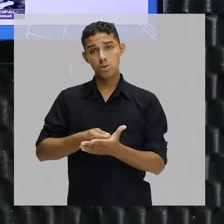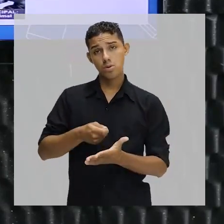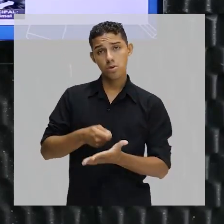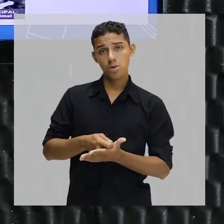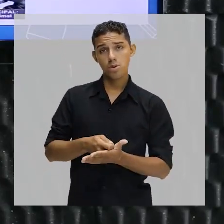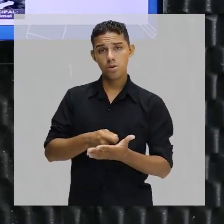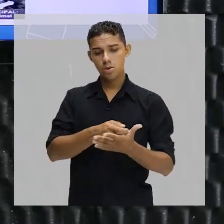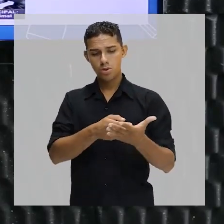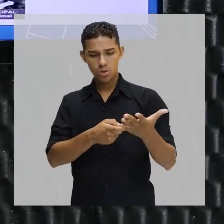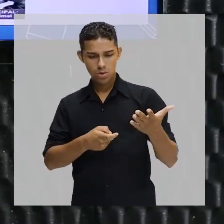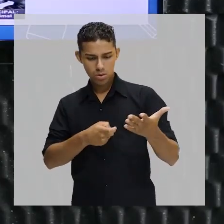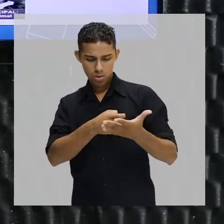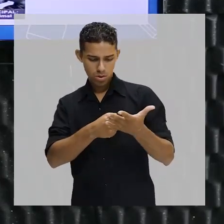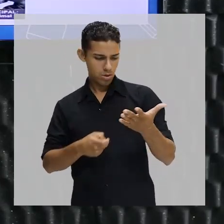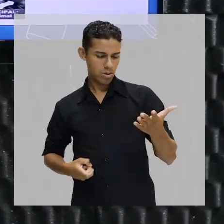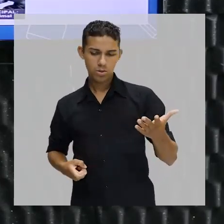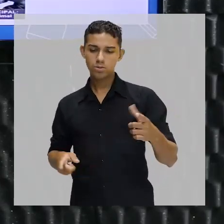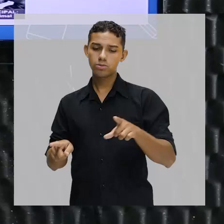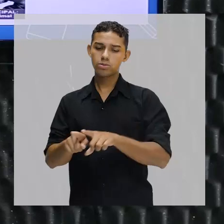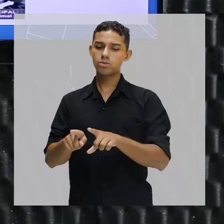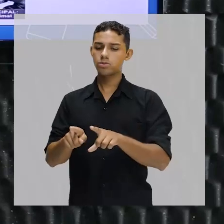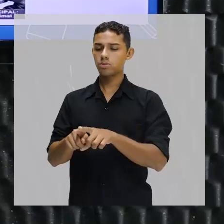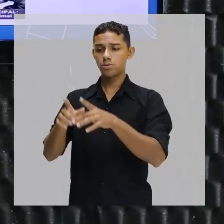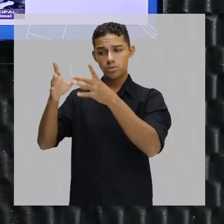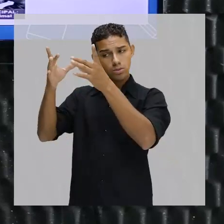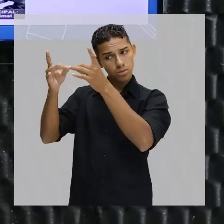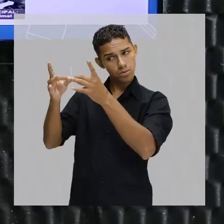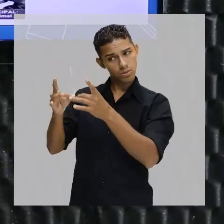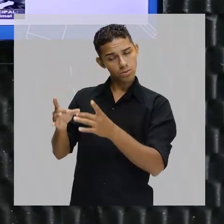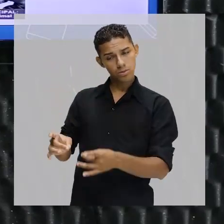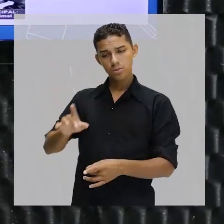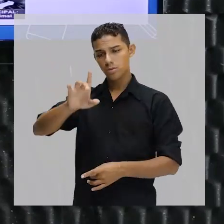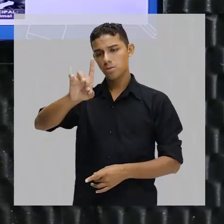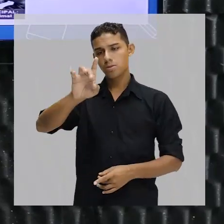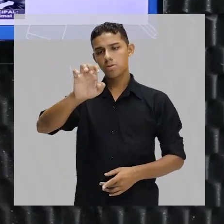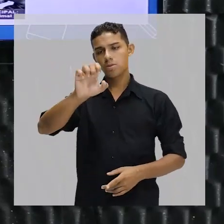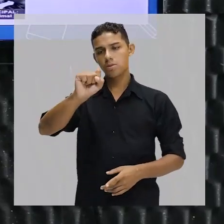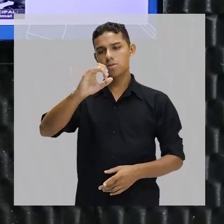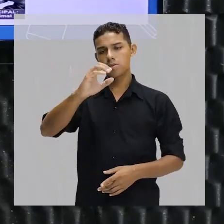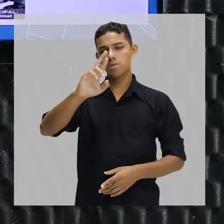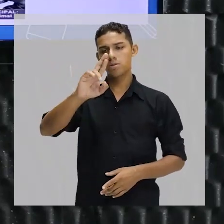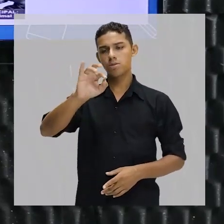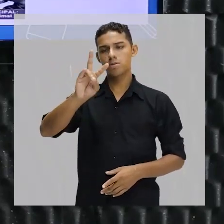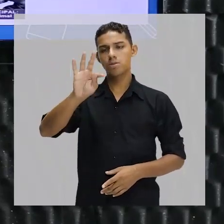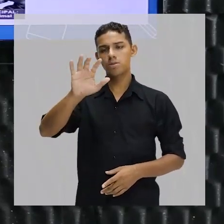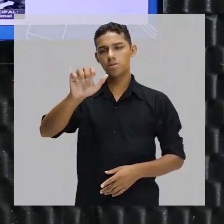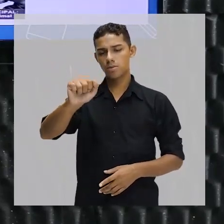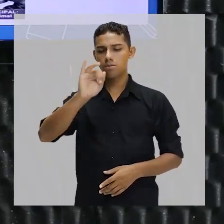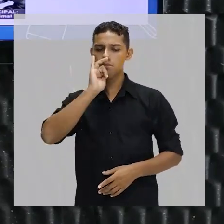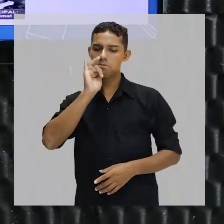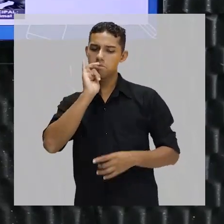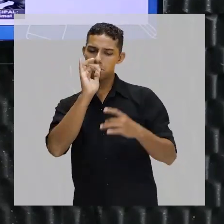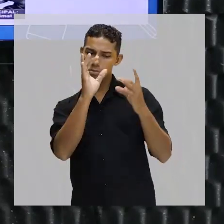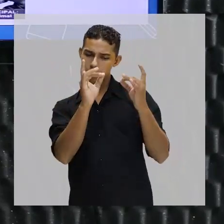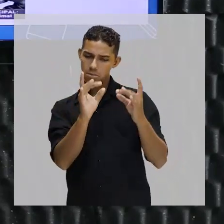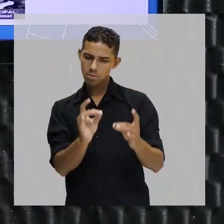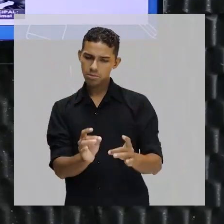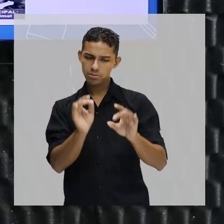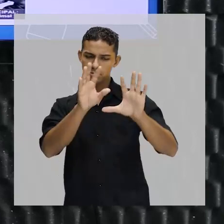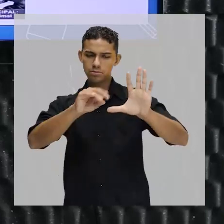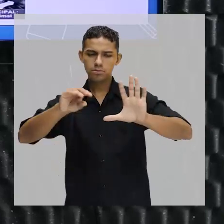redação do Enem. E temos também a descritiva, porque ao longo da sua redação, você pode descrever determinada